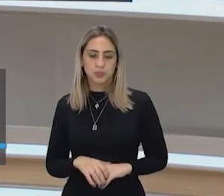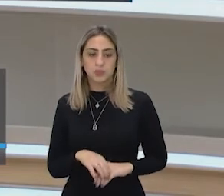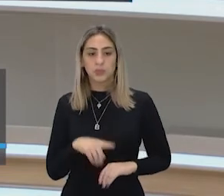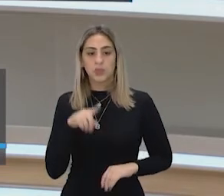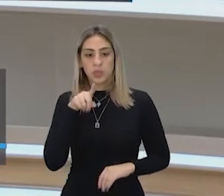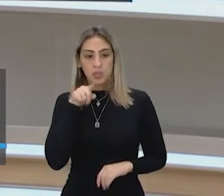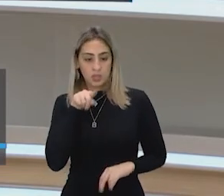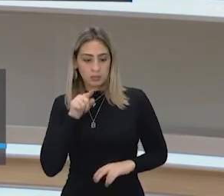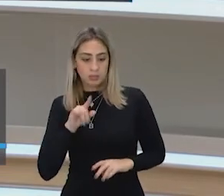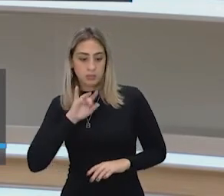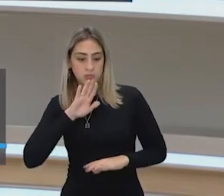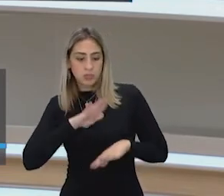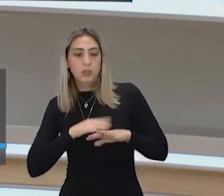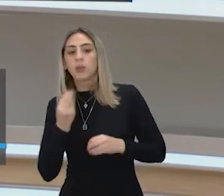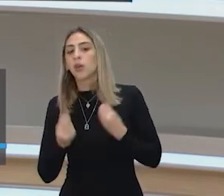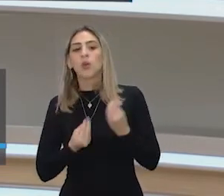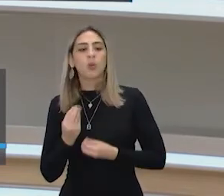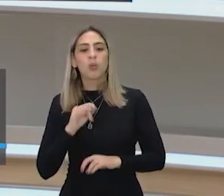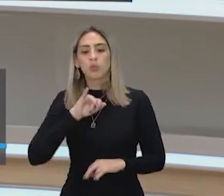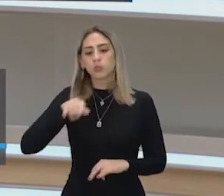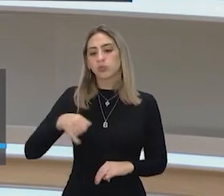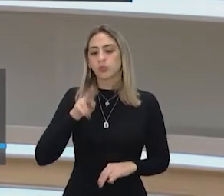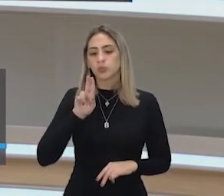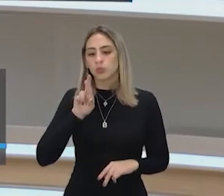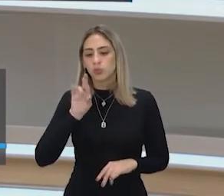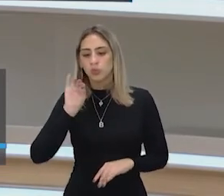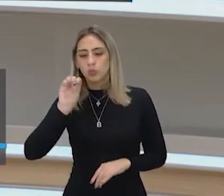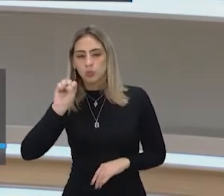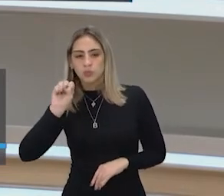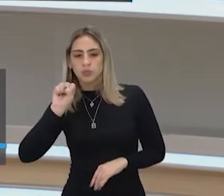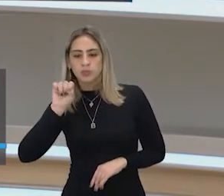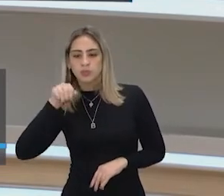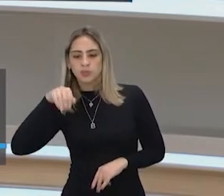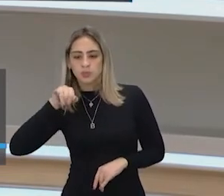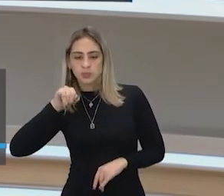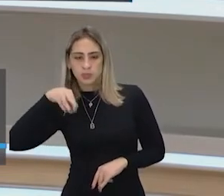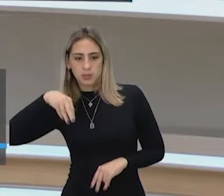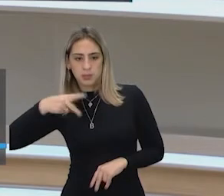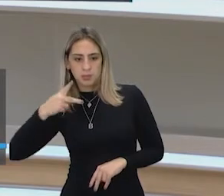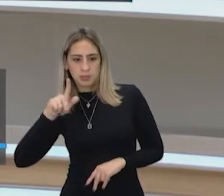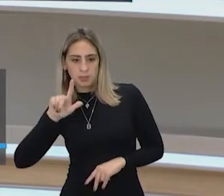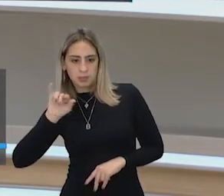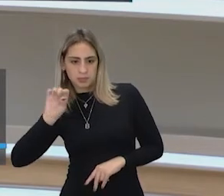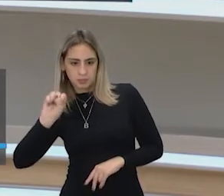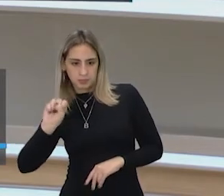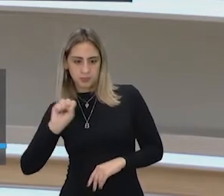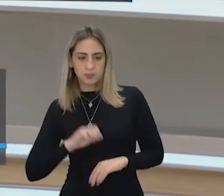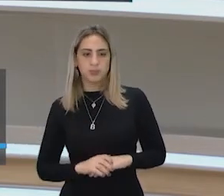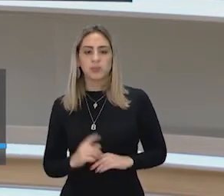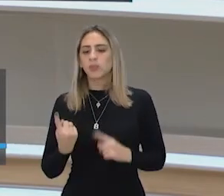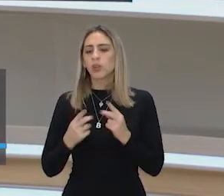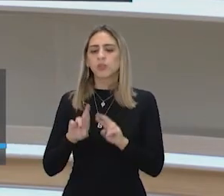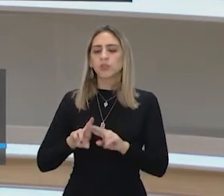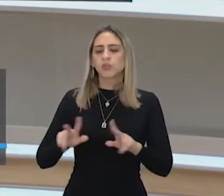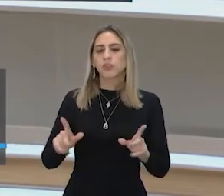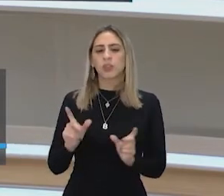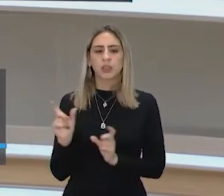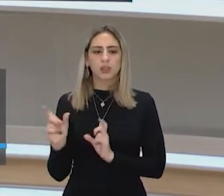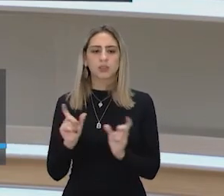juros simples. Qual que é a diferença entre o juro composto e o juro simples? Ó, deixa eu apagar aqui, colocar para